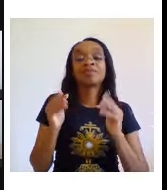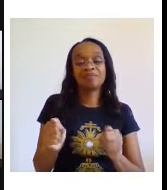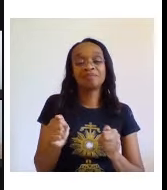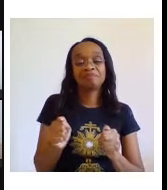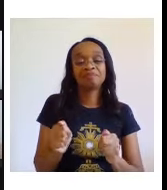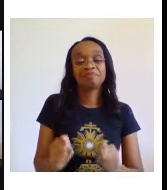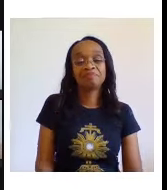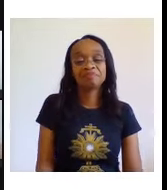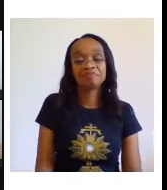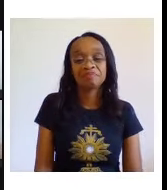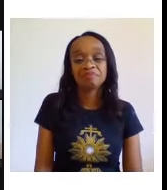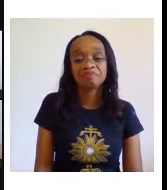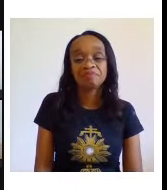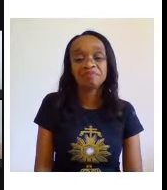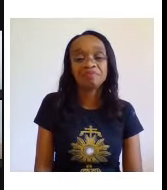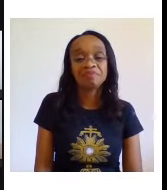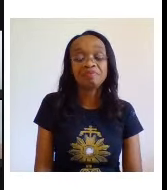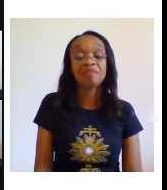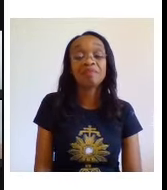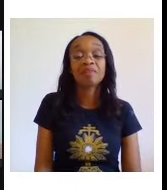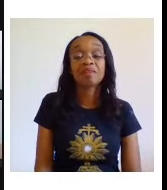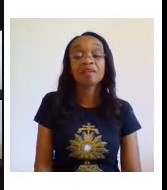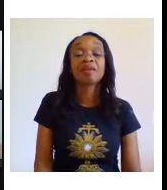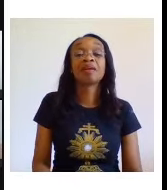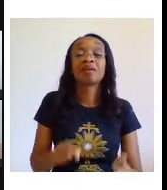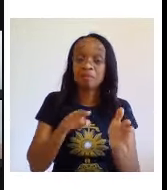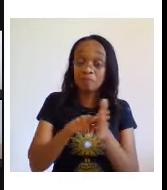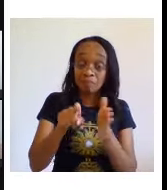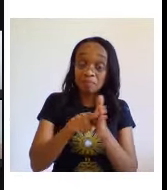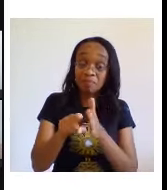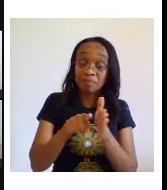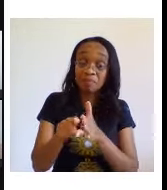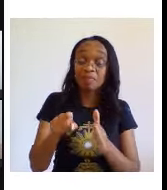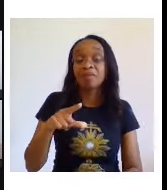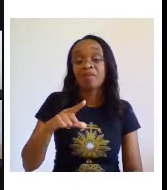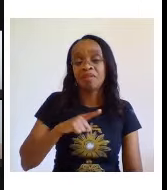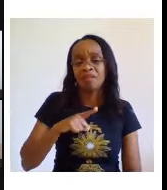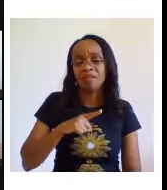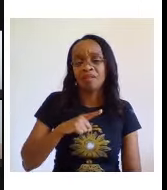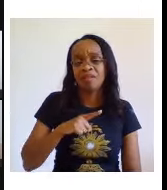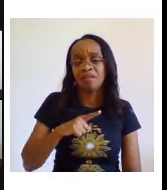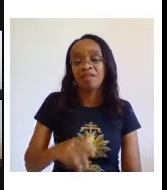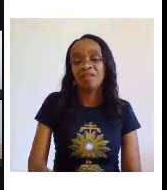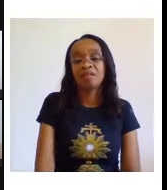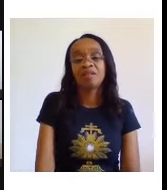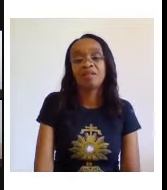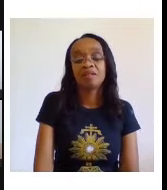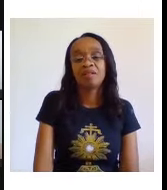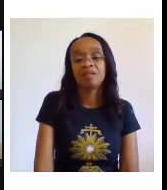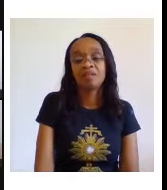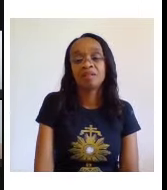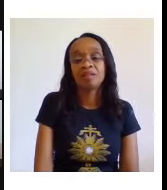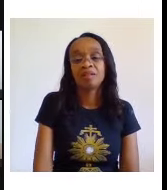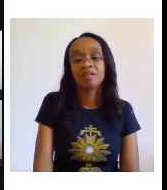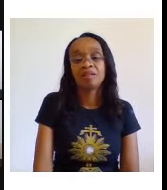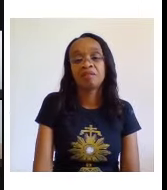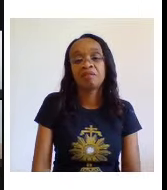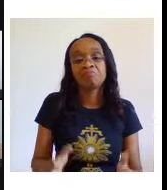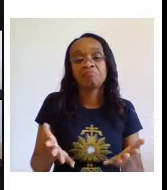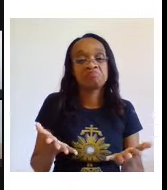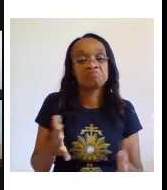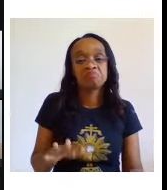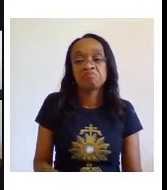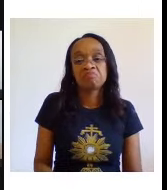Pedro? Infelizmente, poucas perguntas, ainda tem talvez tenha algumas perguntas aqui no chat, acho que a gente não vai